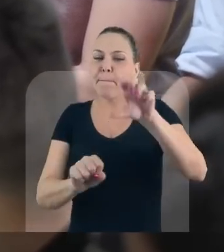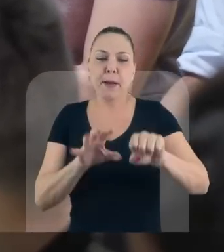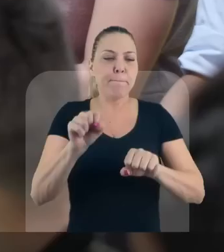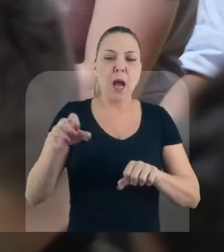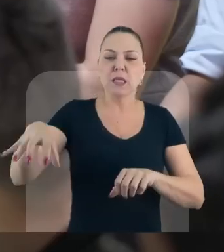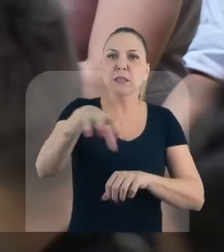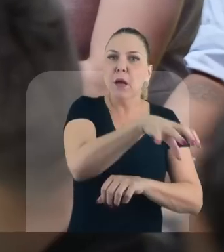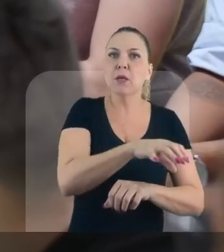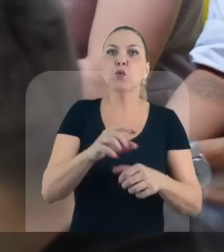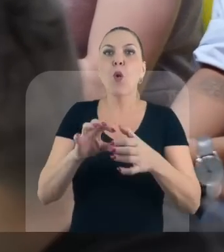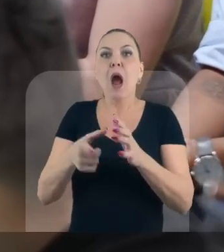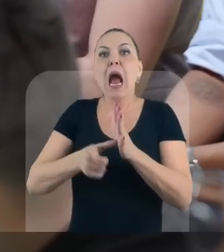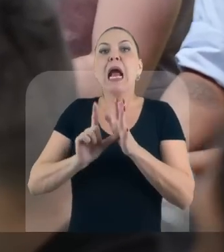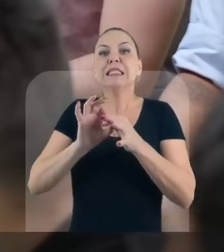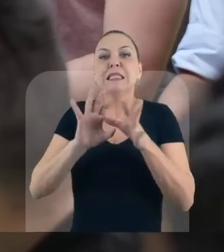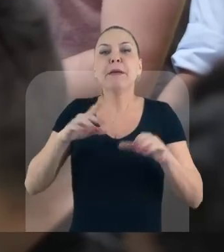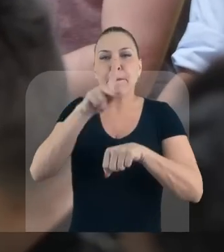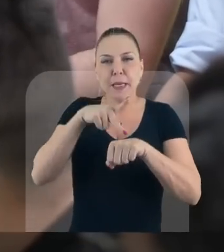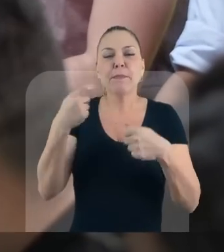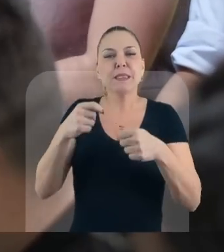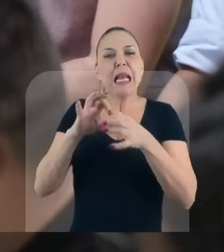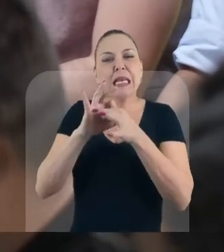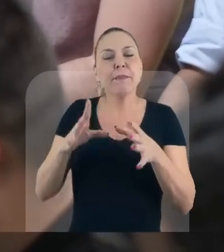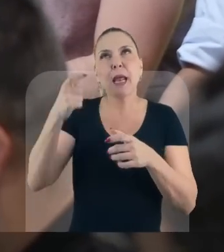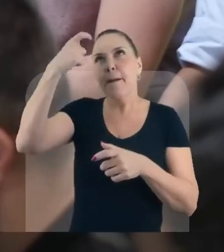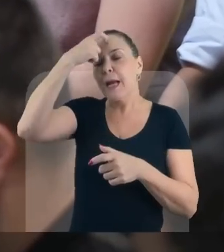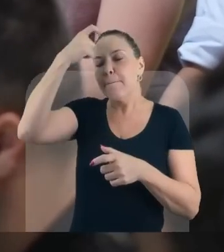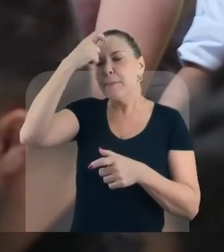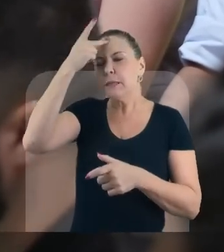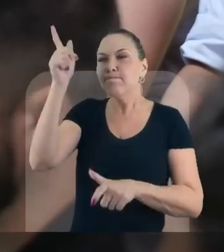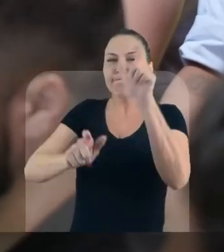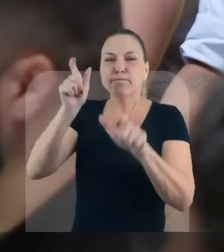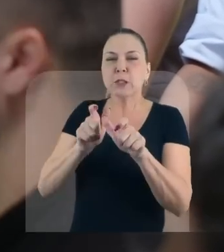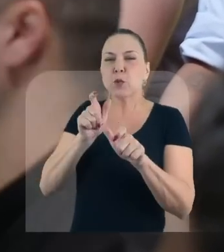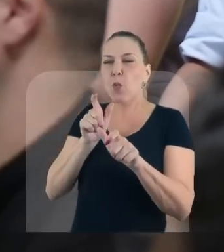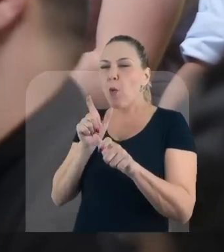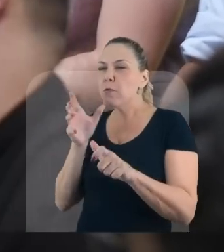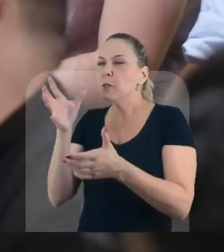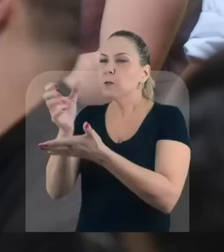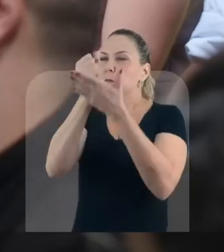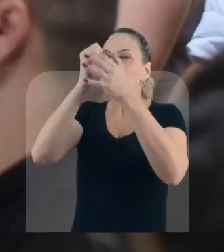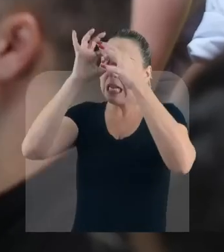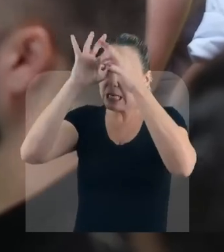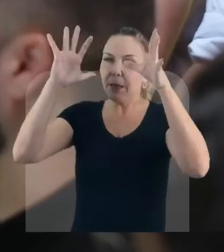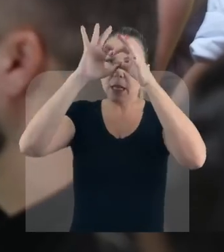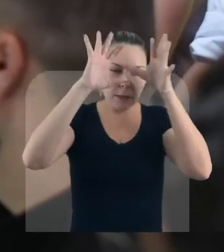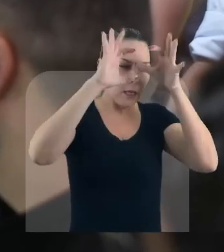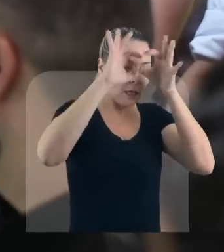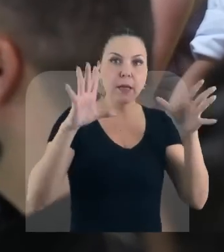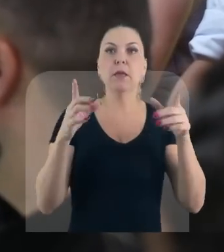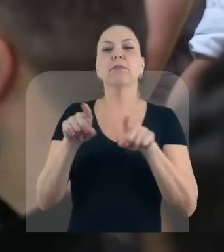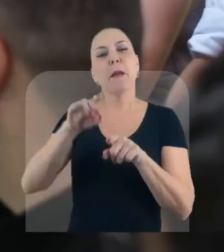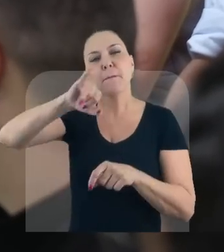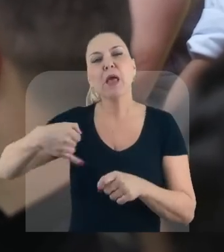de libertar o nosso país, precisa libertar a mentalidade das pessoas. E isso vai acontecer a gente aproveitando dessa nova fase do país,